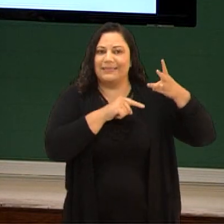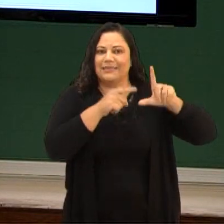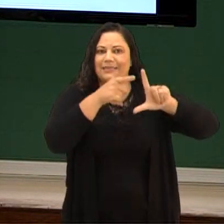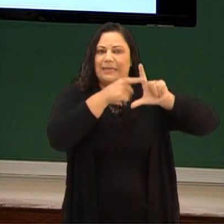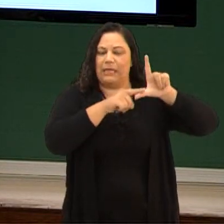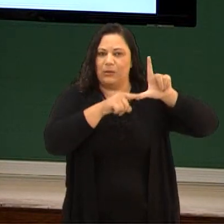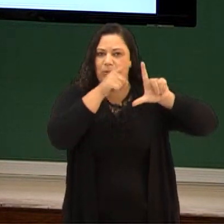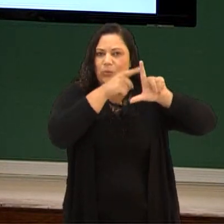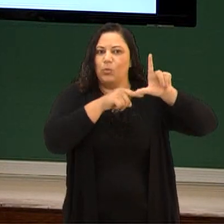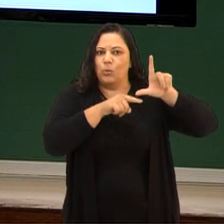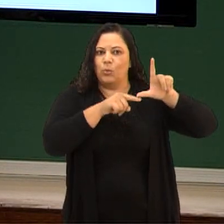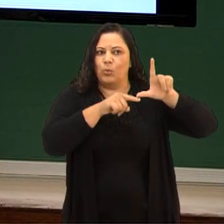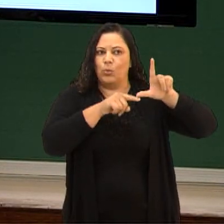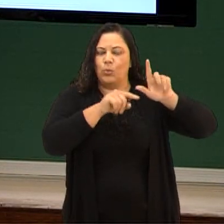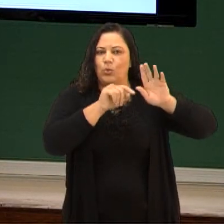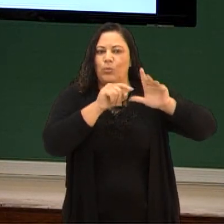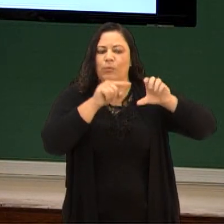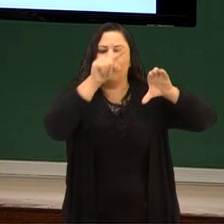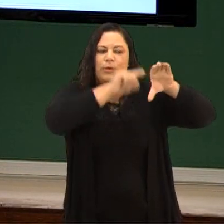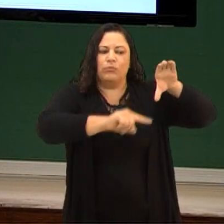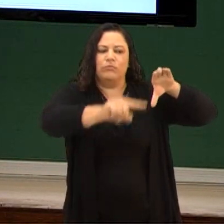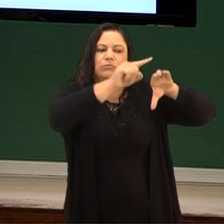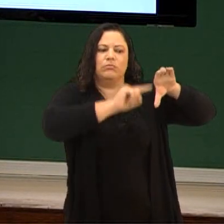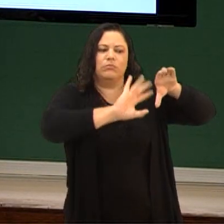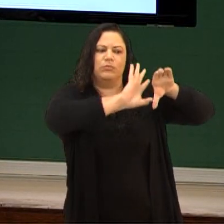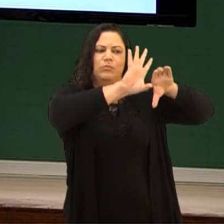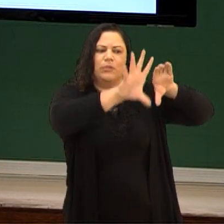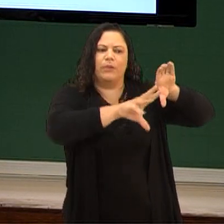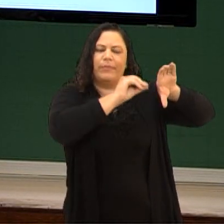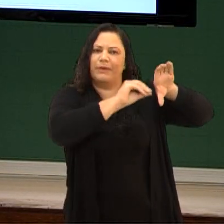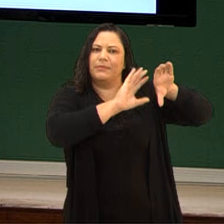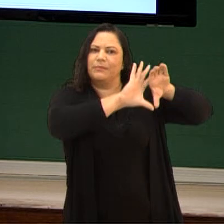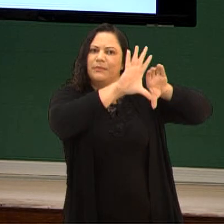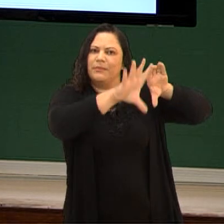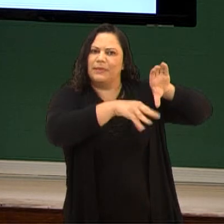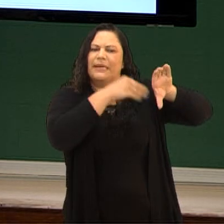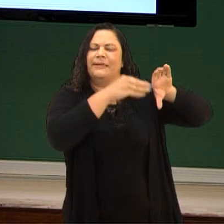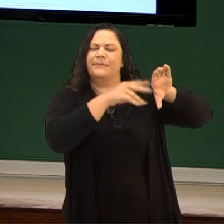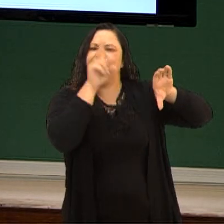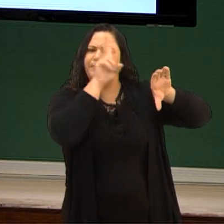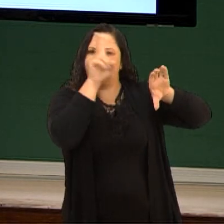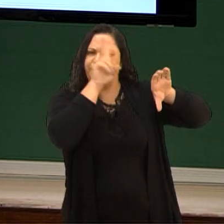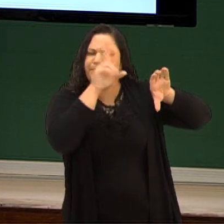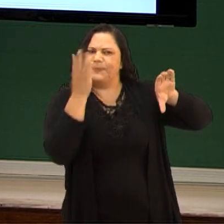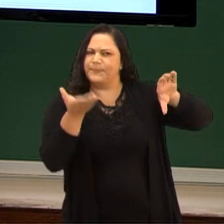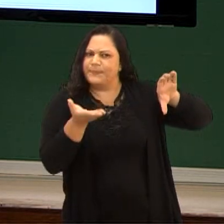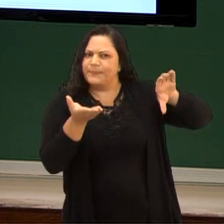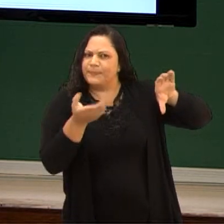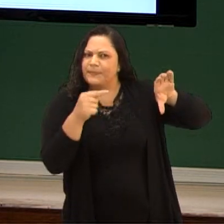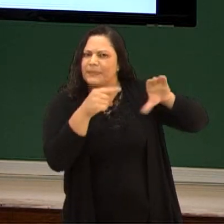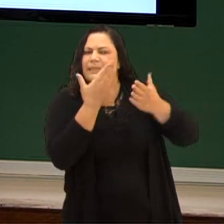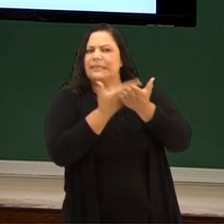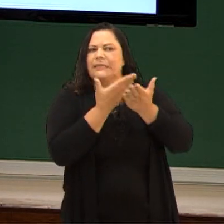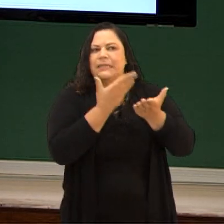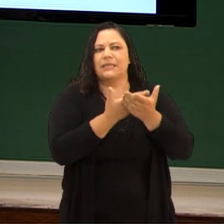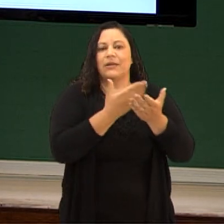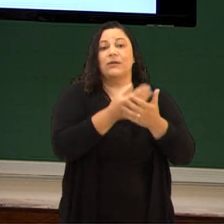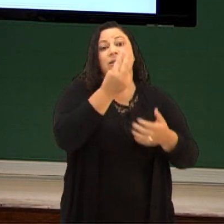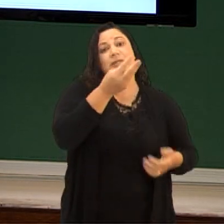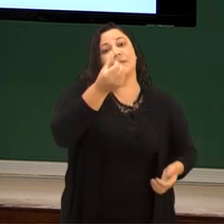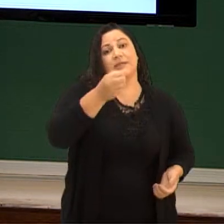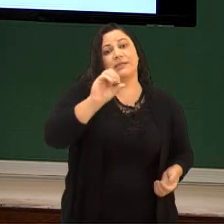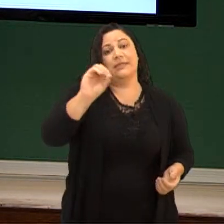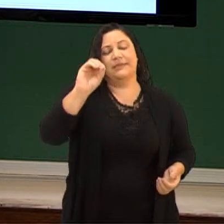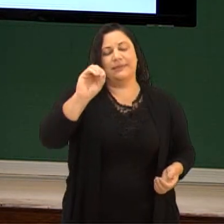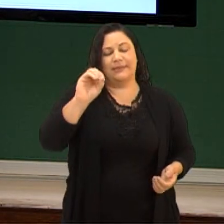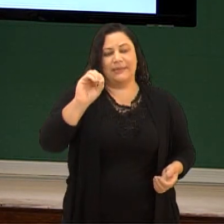para preencher todo o meu círculo, todo o meu gráfico de setor. Lembra lá do gráfico de setor da aula? Então, tenho 360, que é o